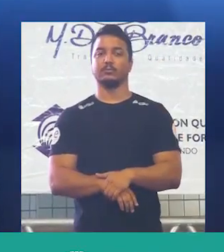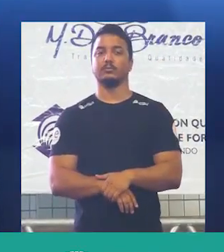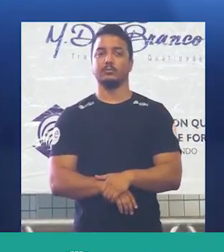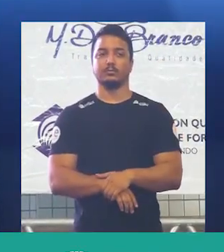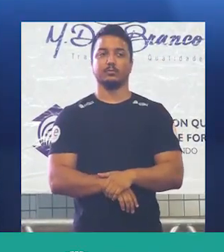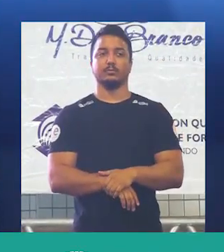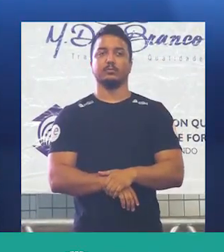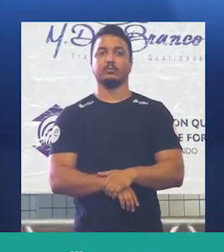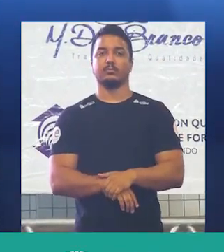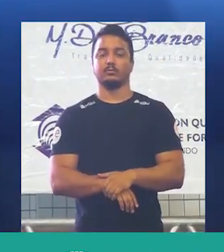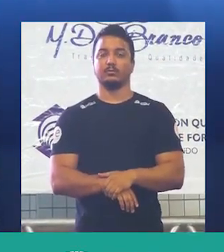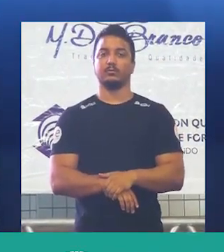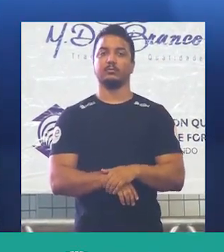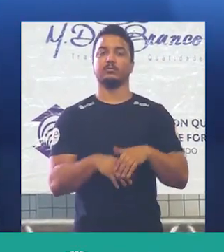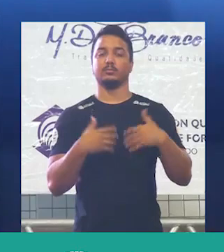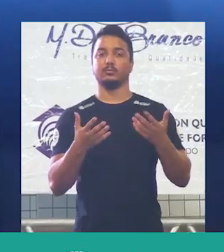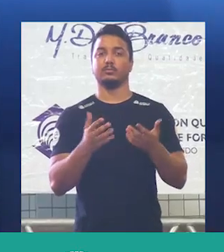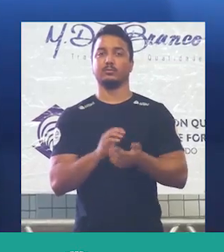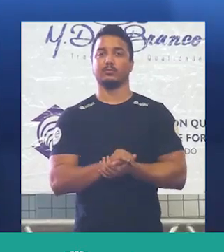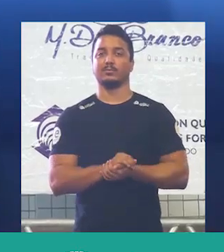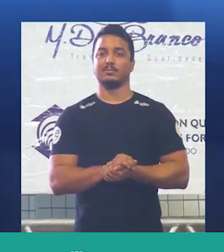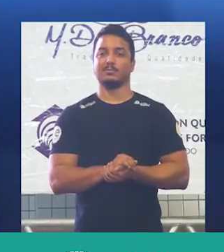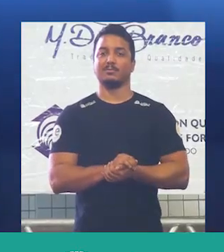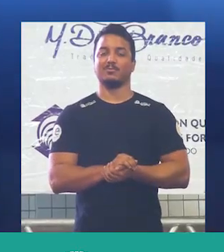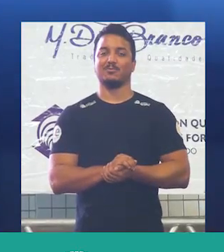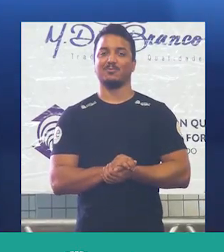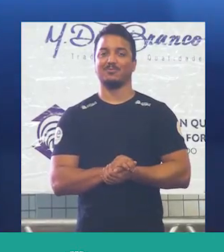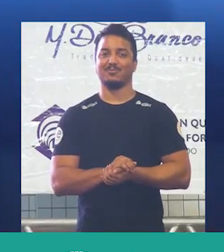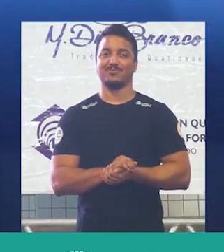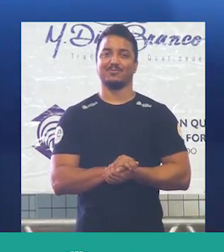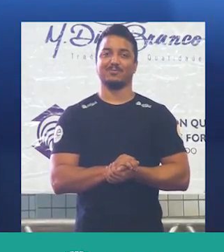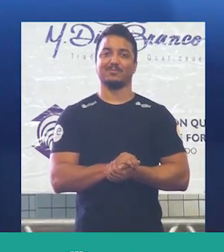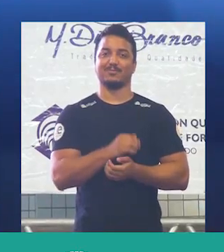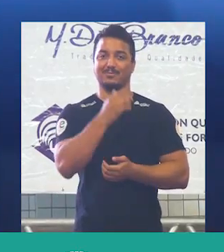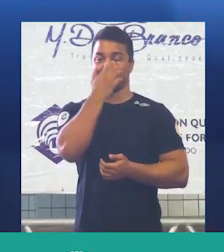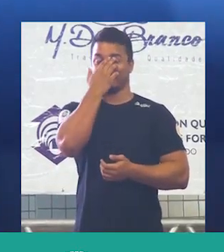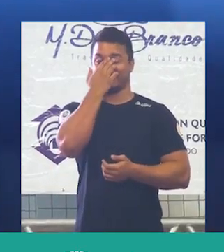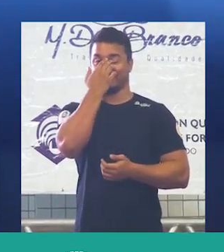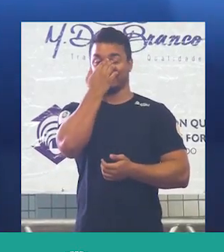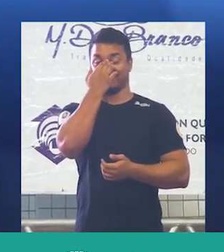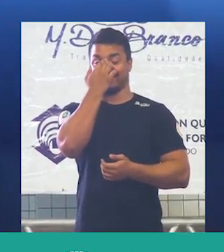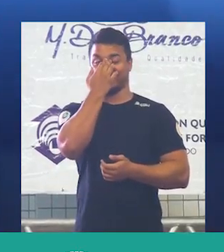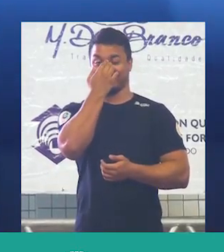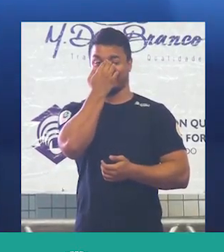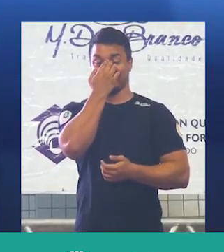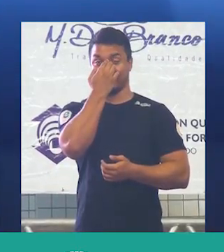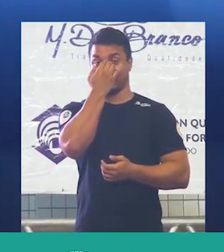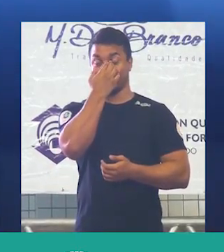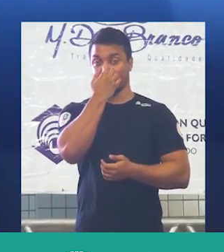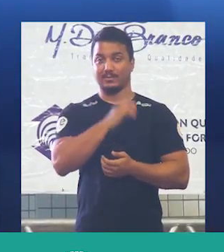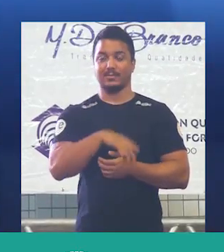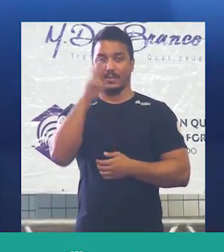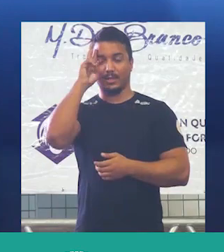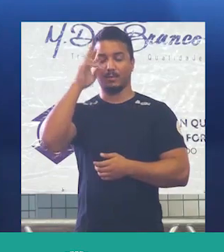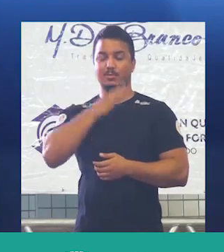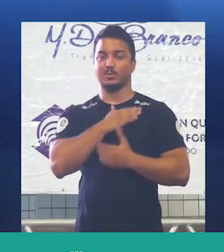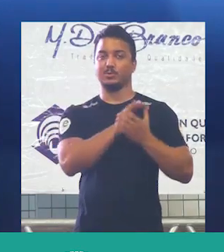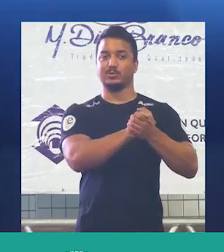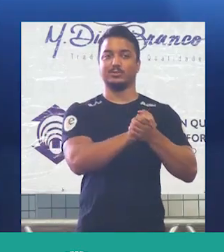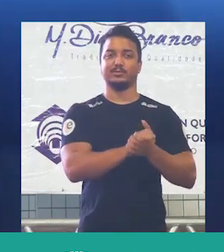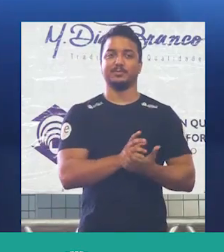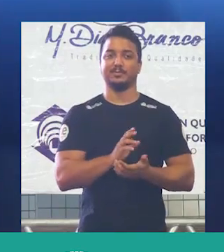Olha aí, coisa importante. Nothing gonna change my love for you, oh Raja. Lembrei da minha esposa